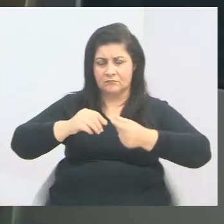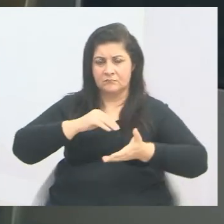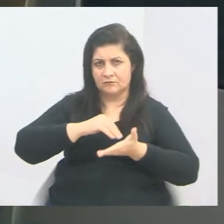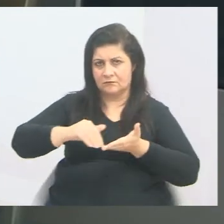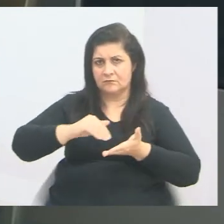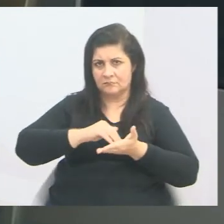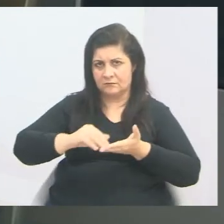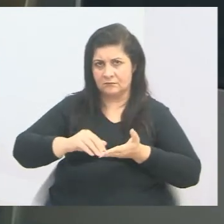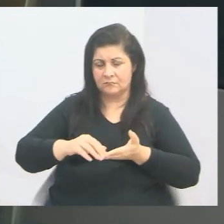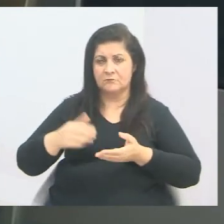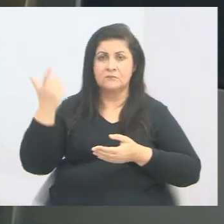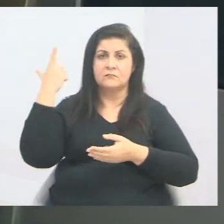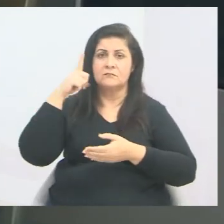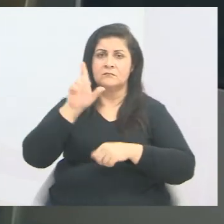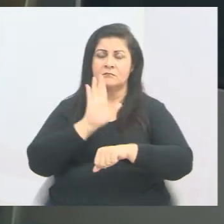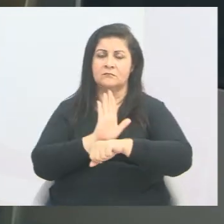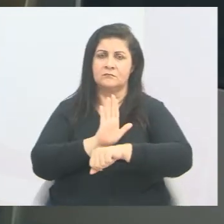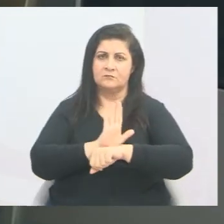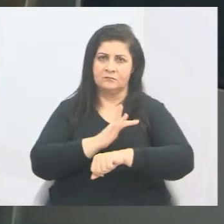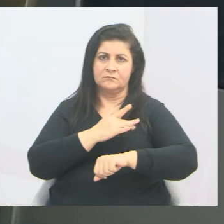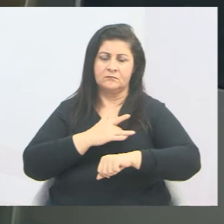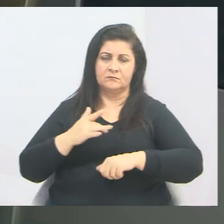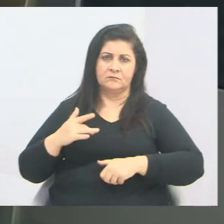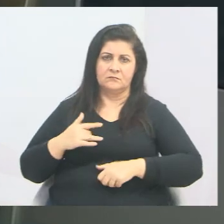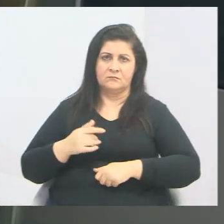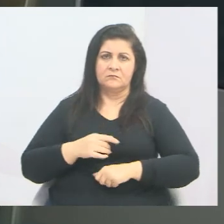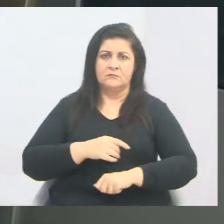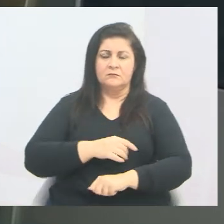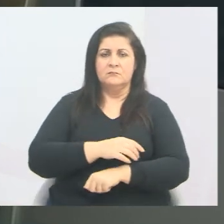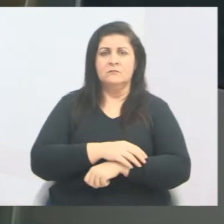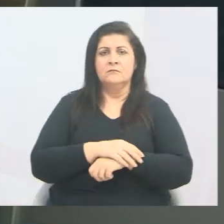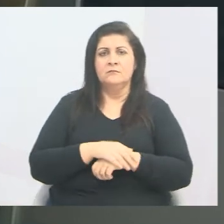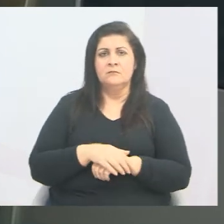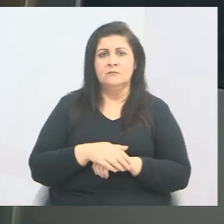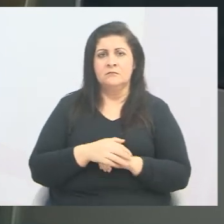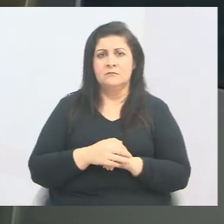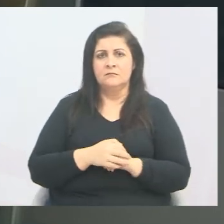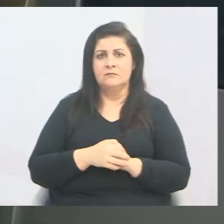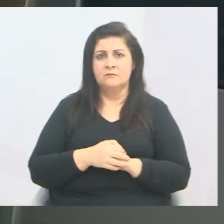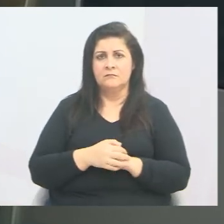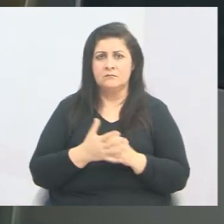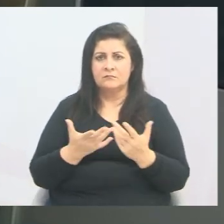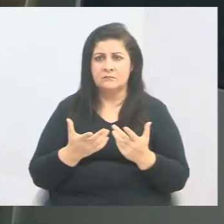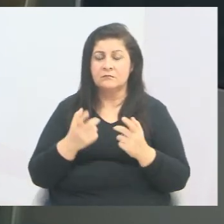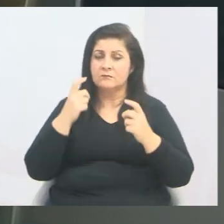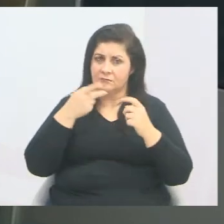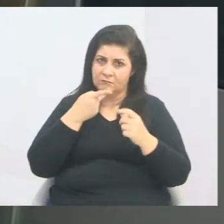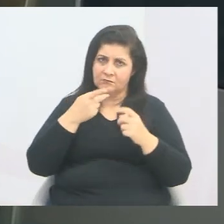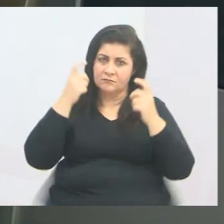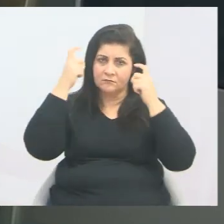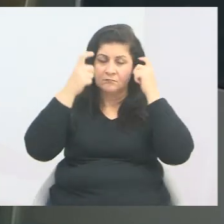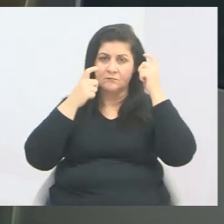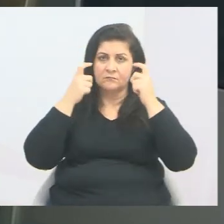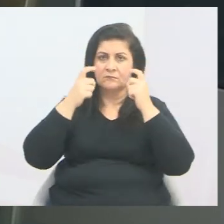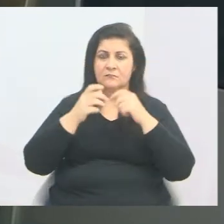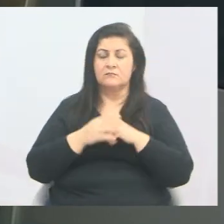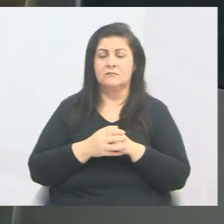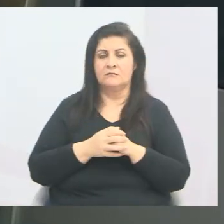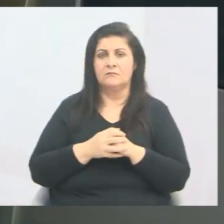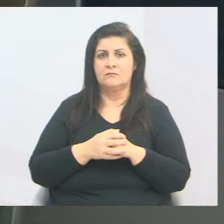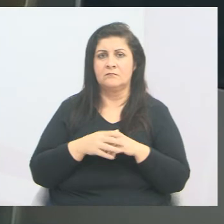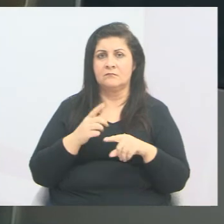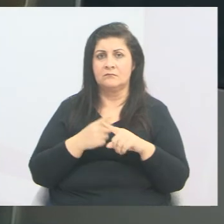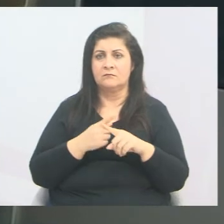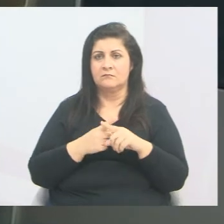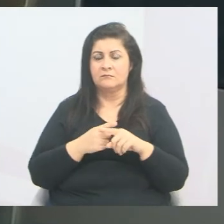para poder suprir as deficiências da Secretaria de Saúde. Eu falo com muita preocupação da saúde, Reinaldo, porque quando